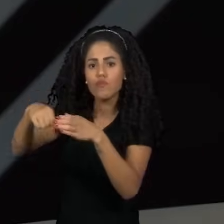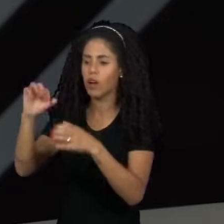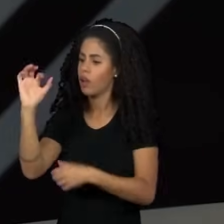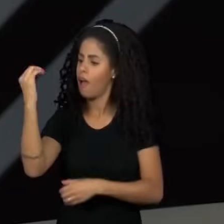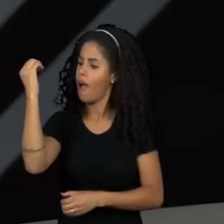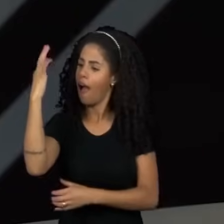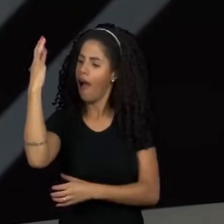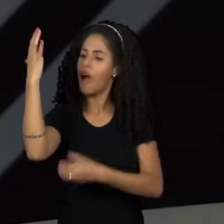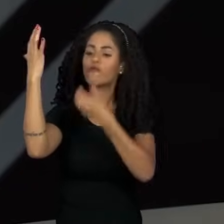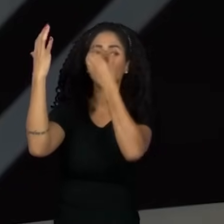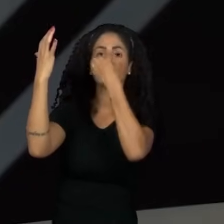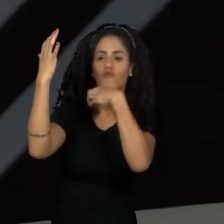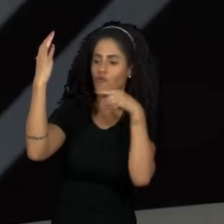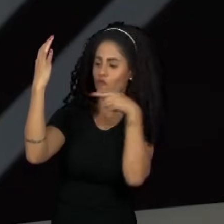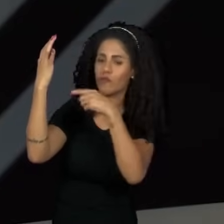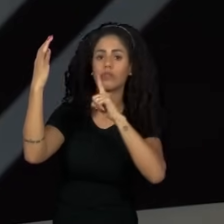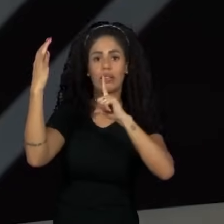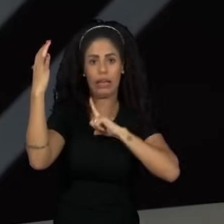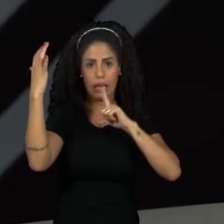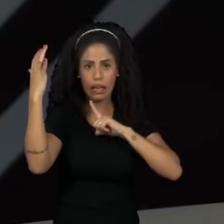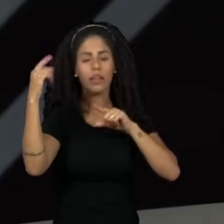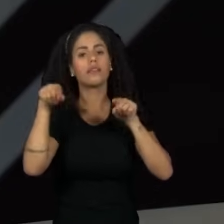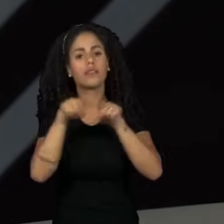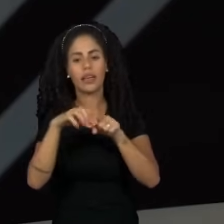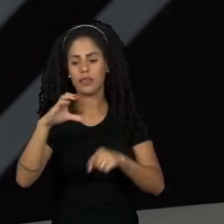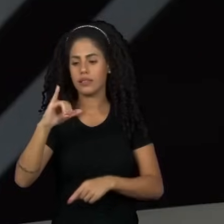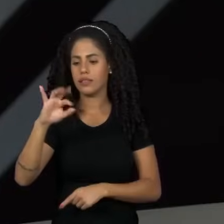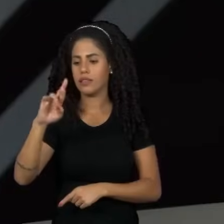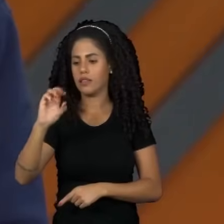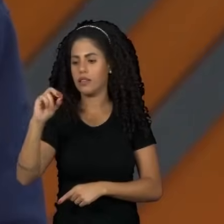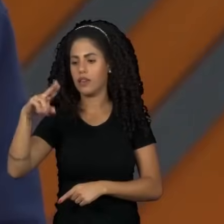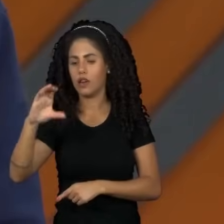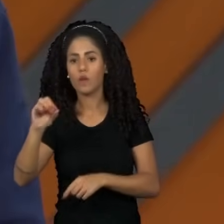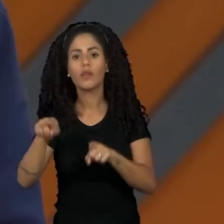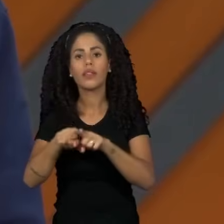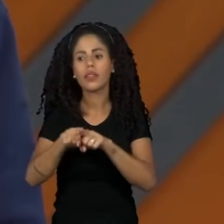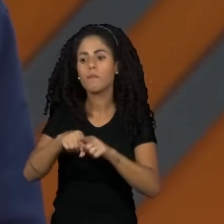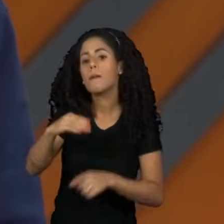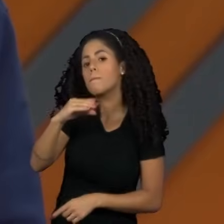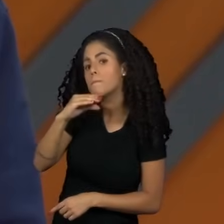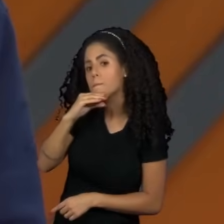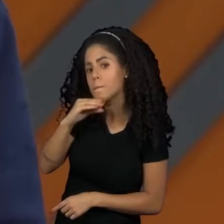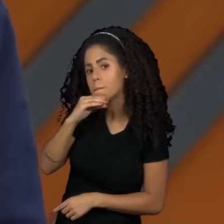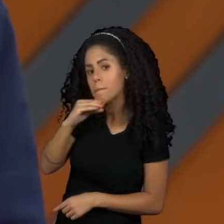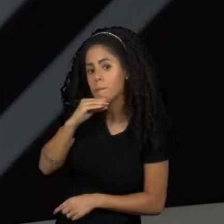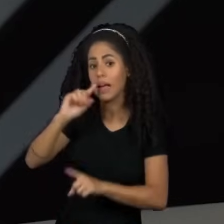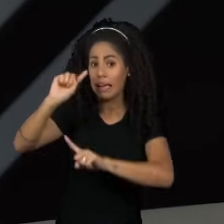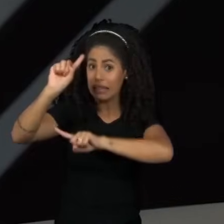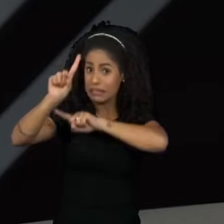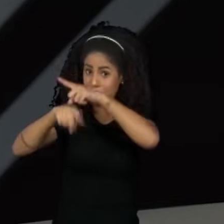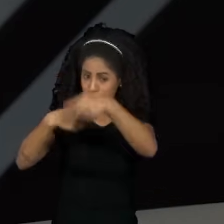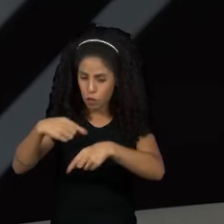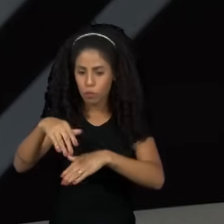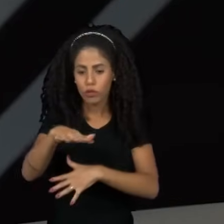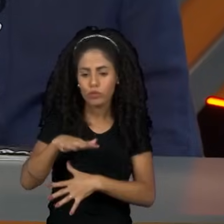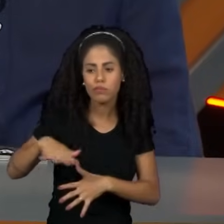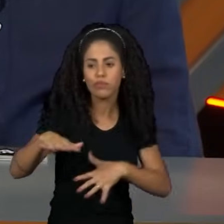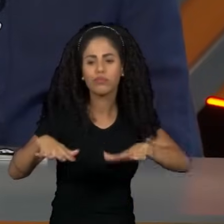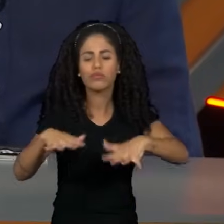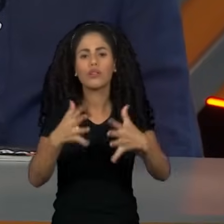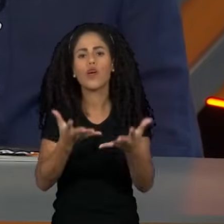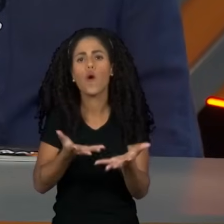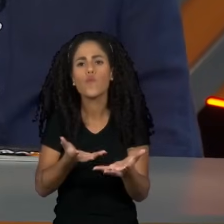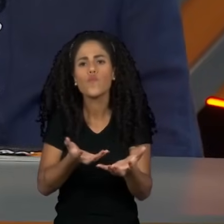fruteiras, como citrino e sobretudo manga, e banana dentro. E na próxima seca, no pico da seca,